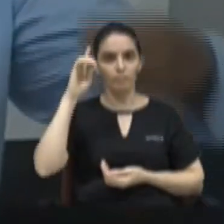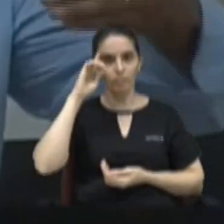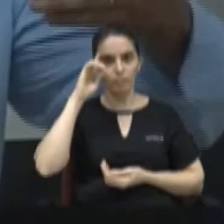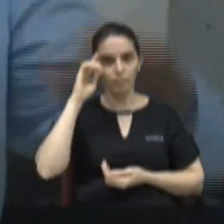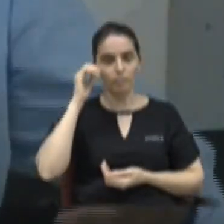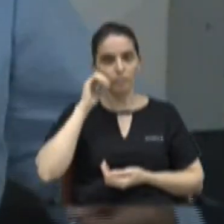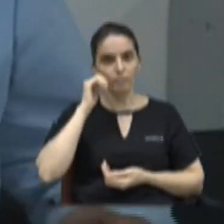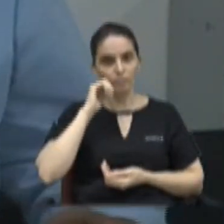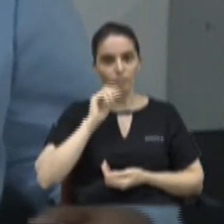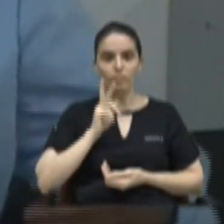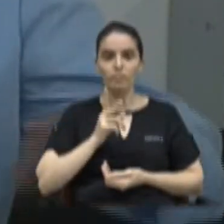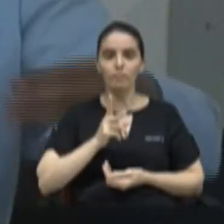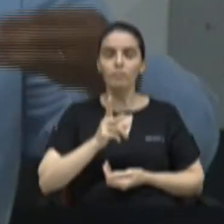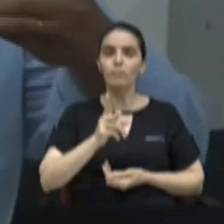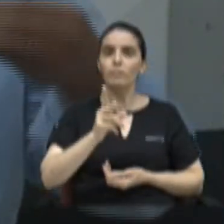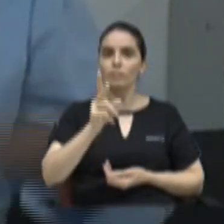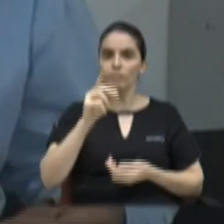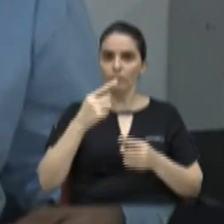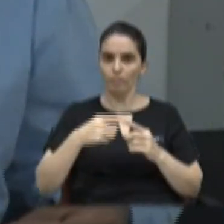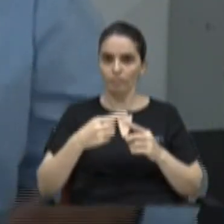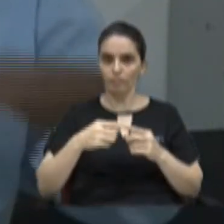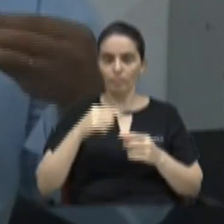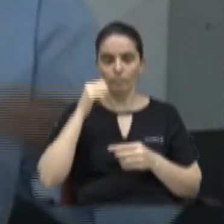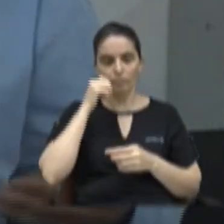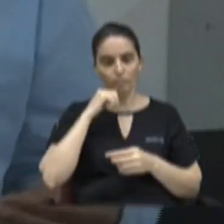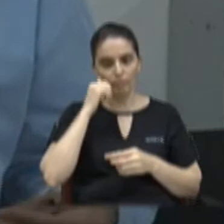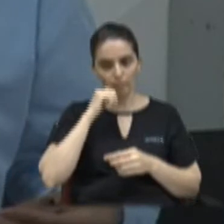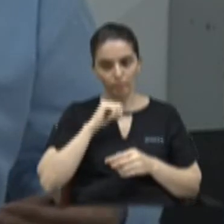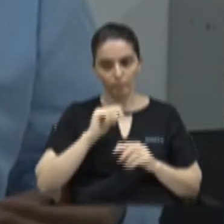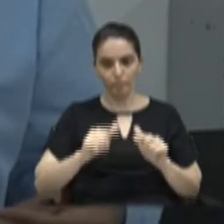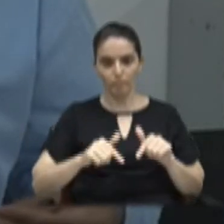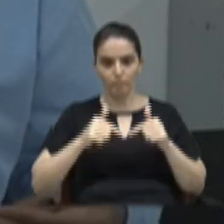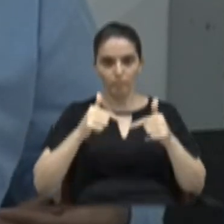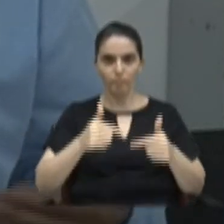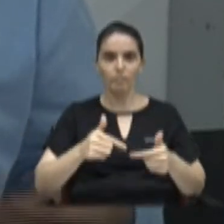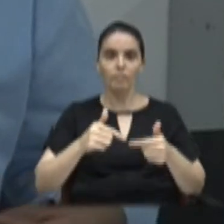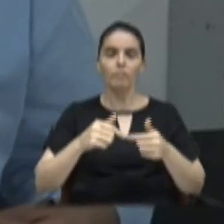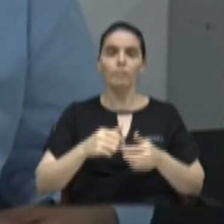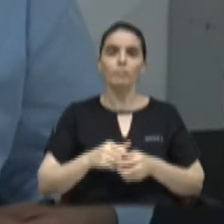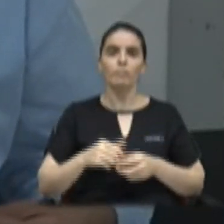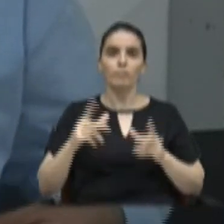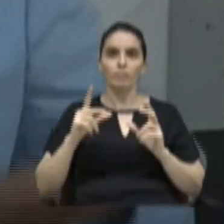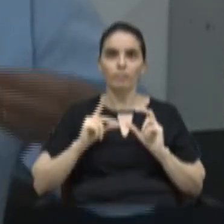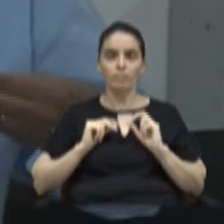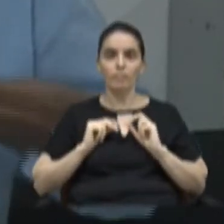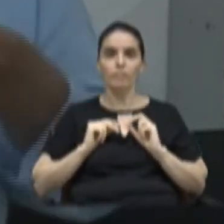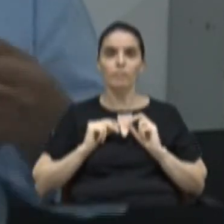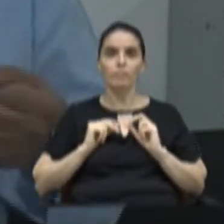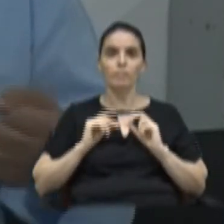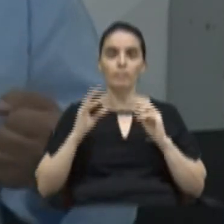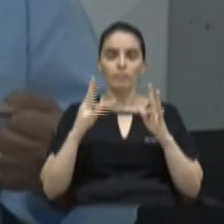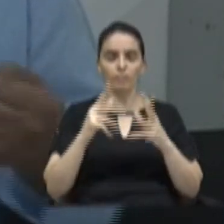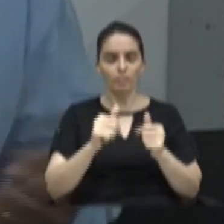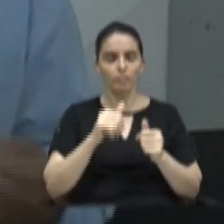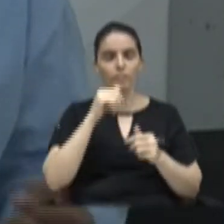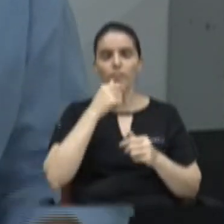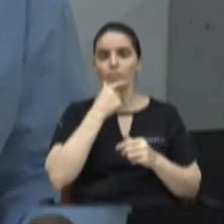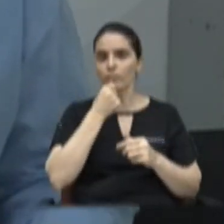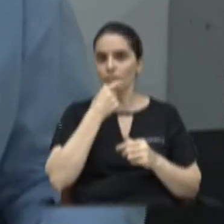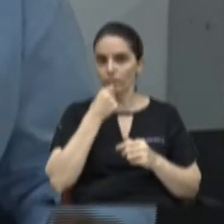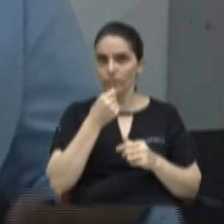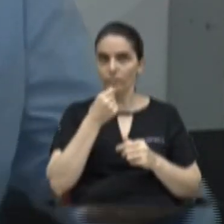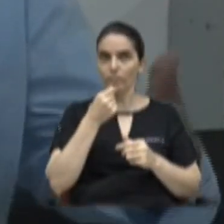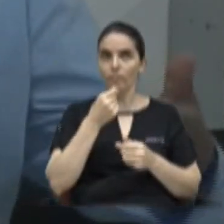ser todos os dias, porque vocês são guerreiras e merecem o reconhecimento, principalmente de nós, homens,